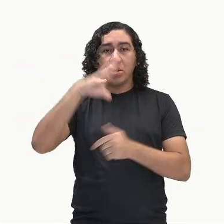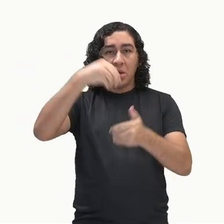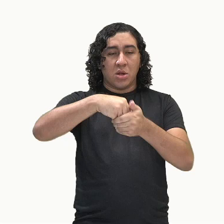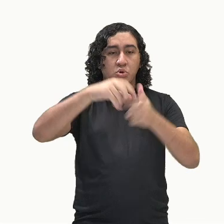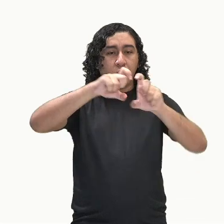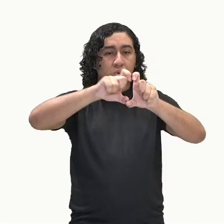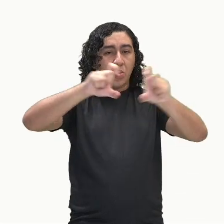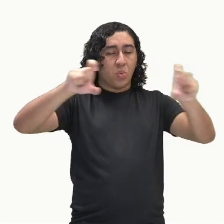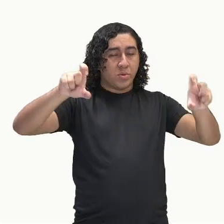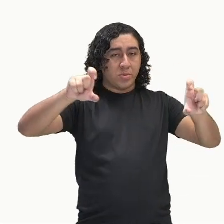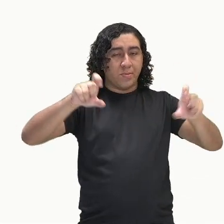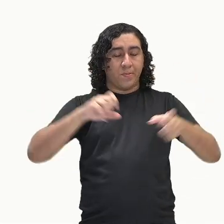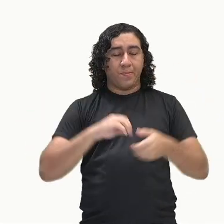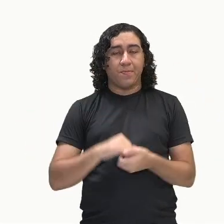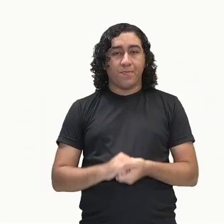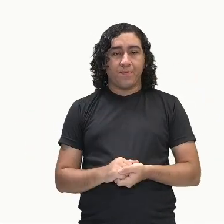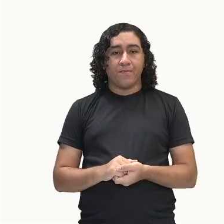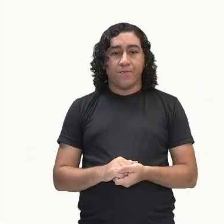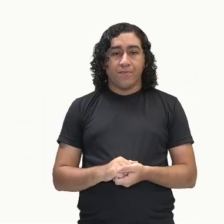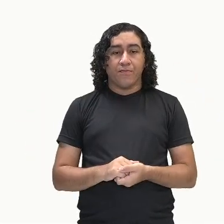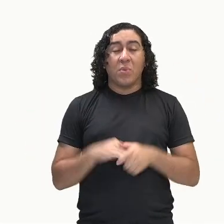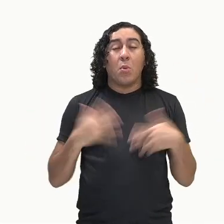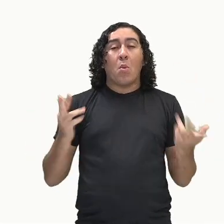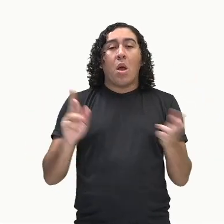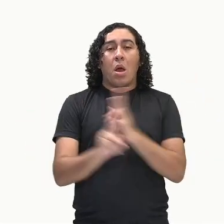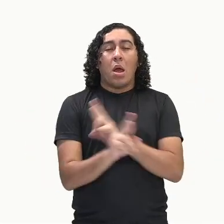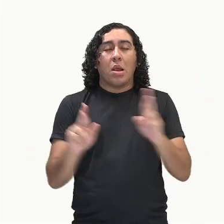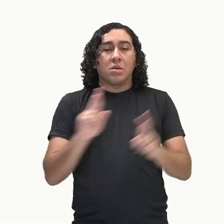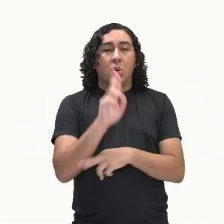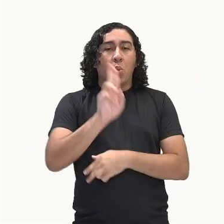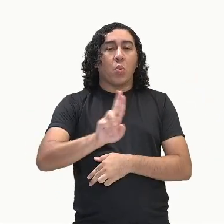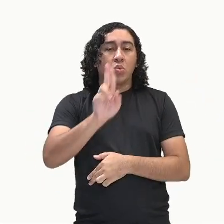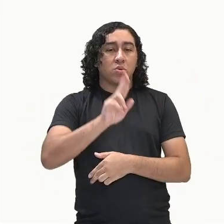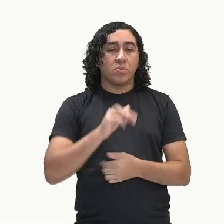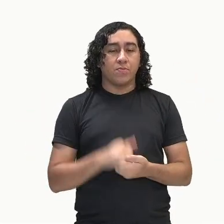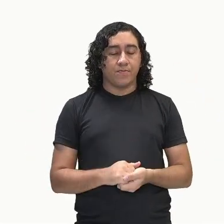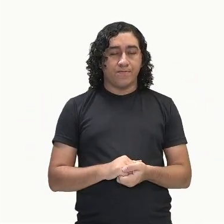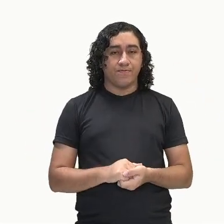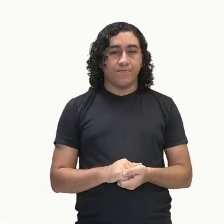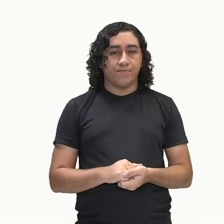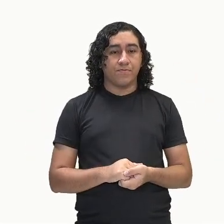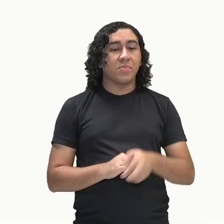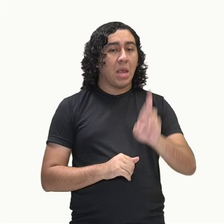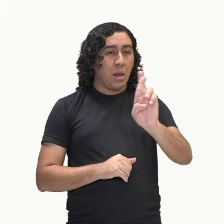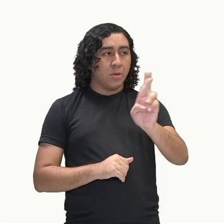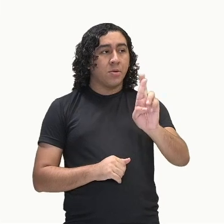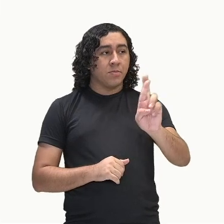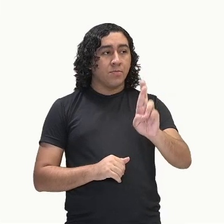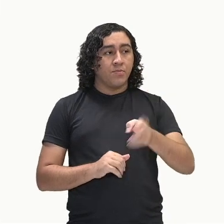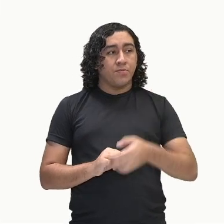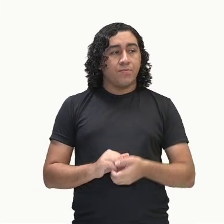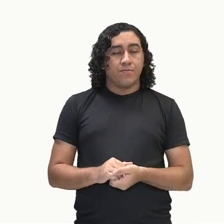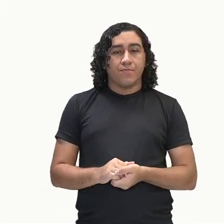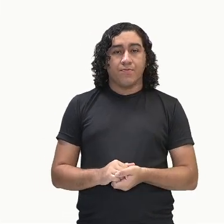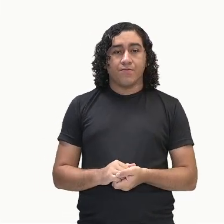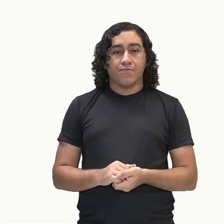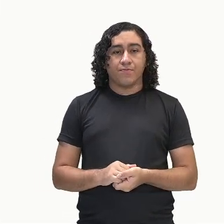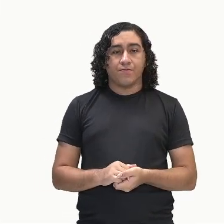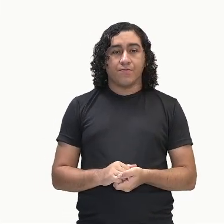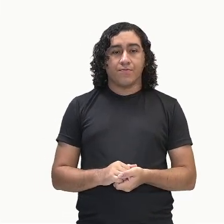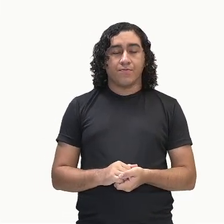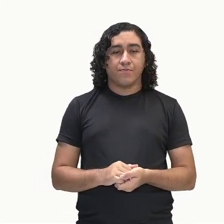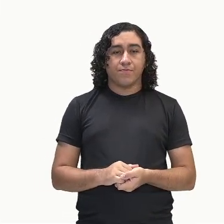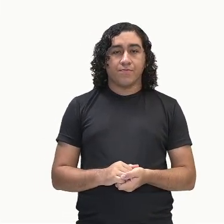qualquer. Qual a relação que eu vou utilizar? Essa daqui. Eu vou pegar o primeiro termo